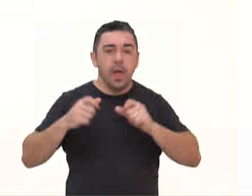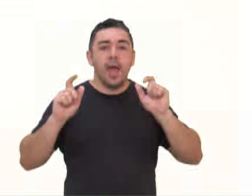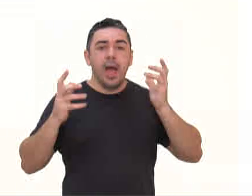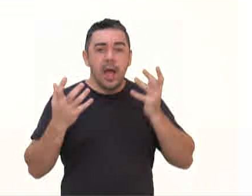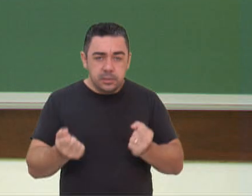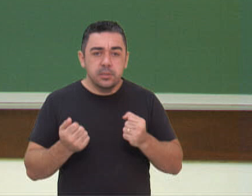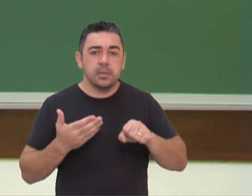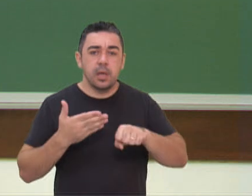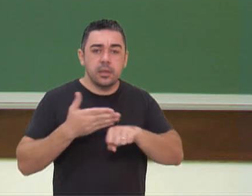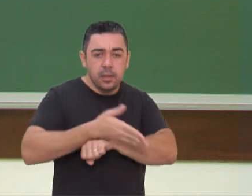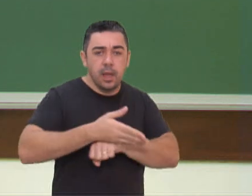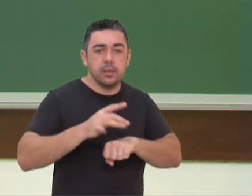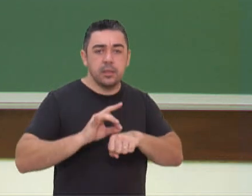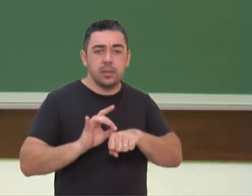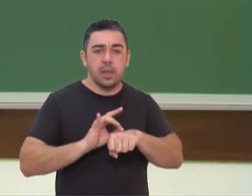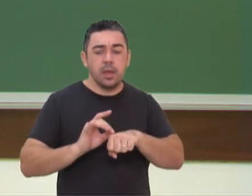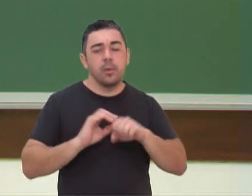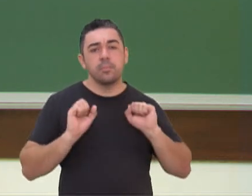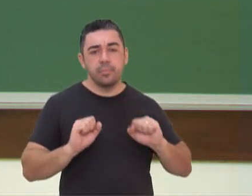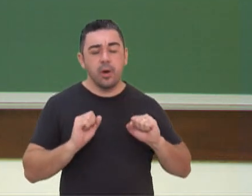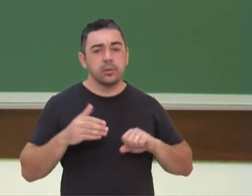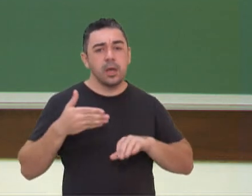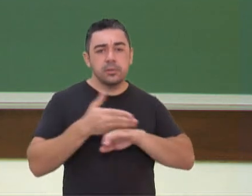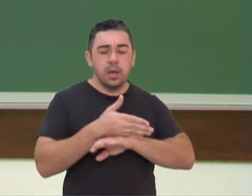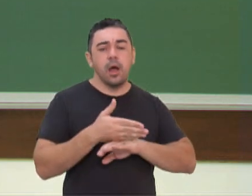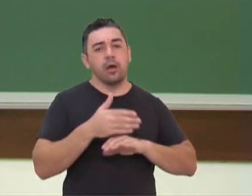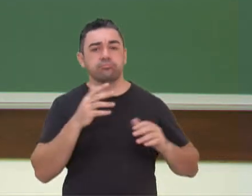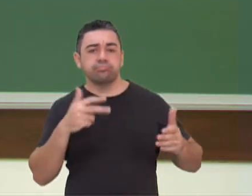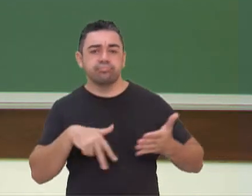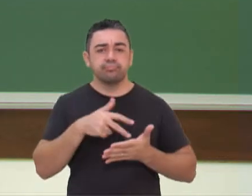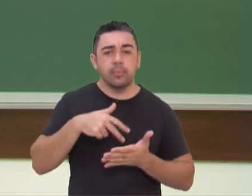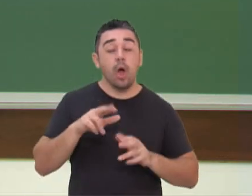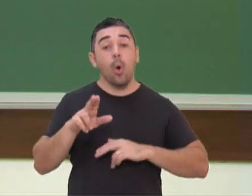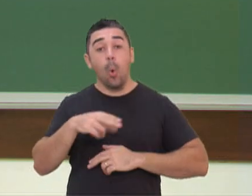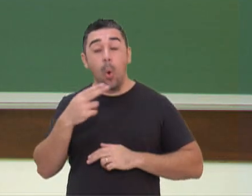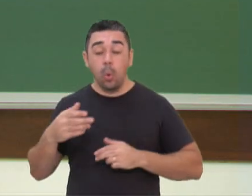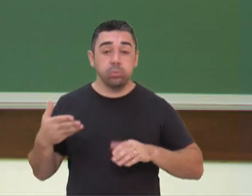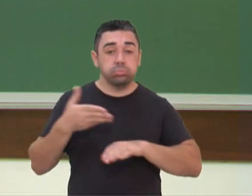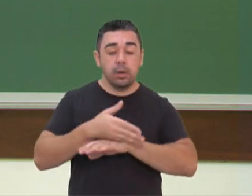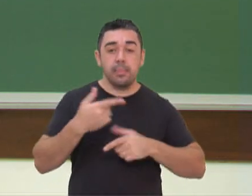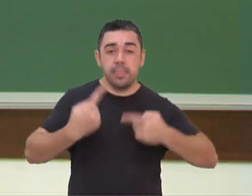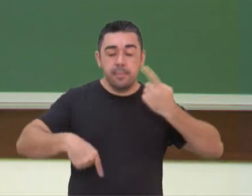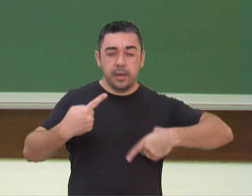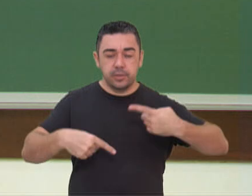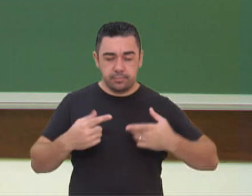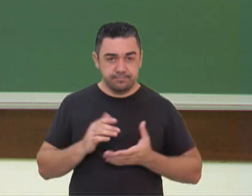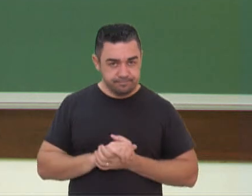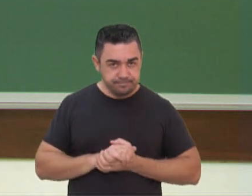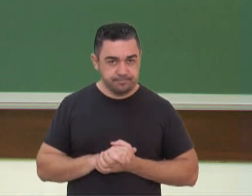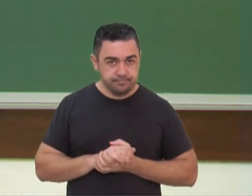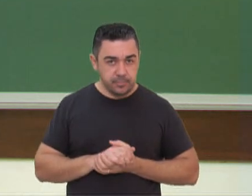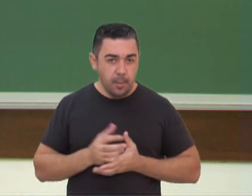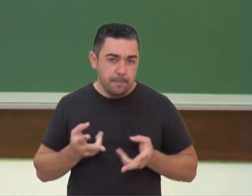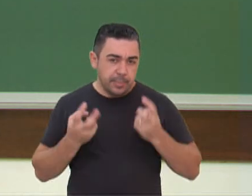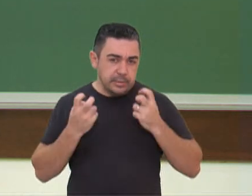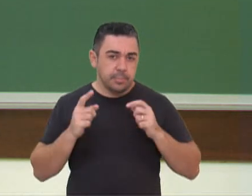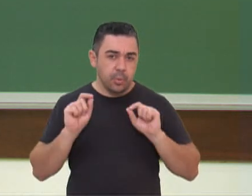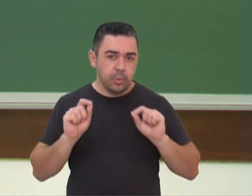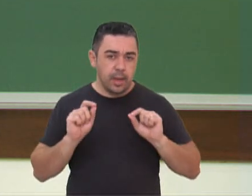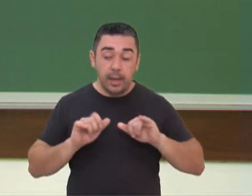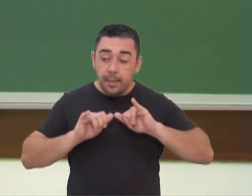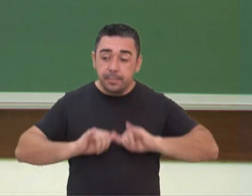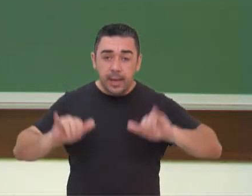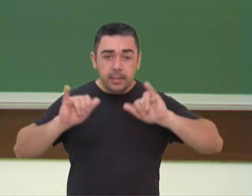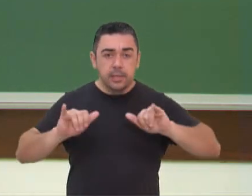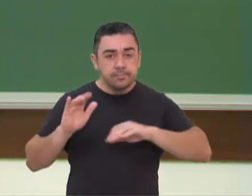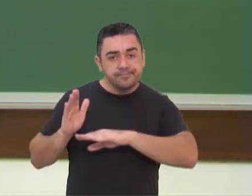se aceitavam esses negros, então, para se divertir ou para debater os seus temas. Então, repara que é uma imprensa de prestação